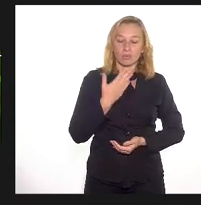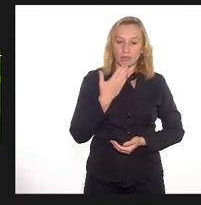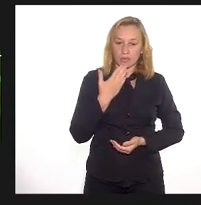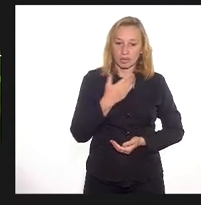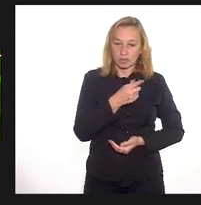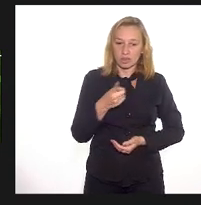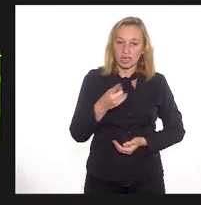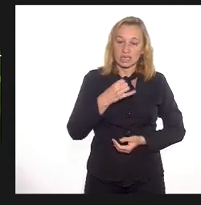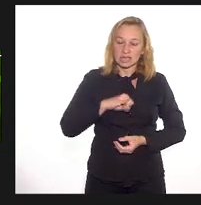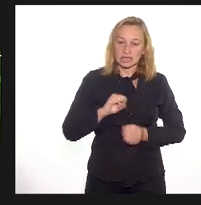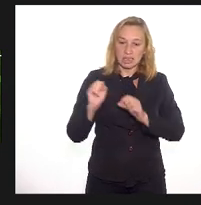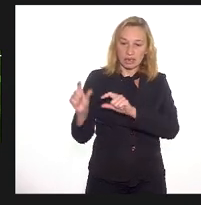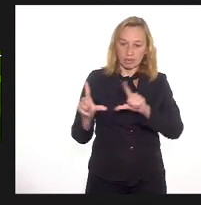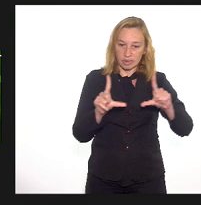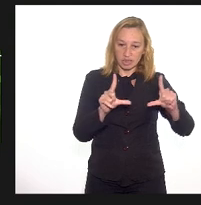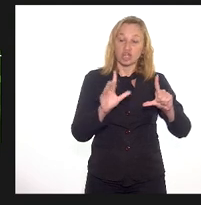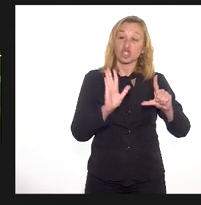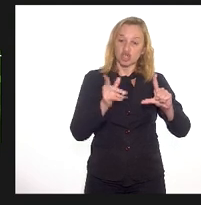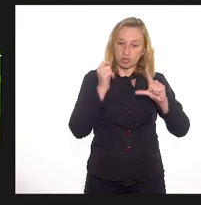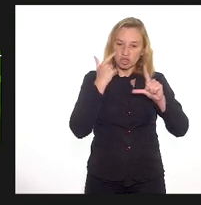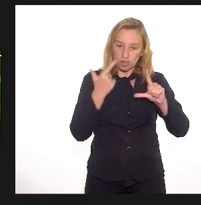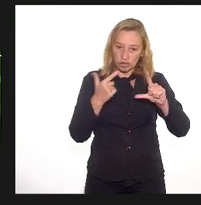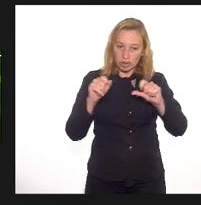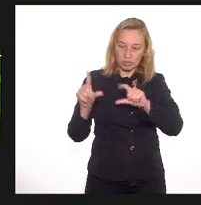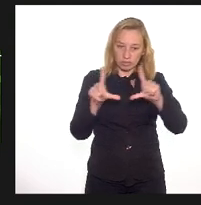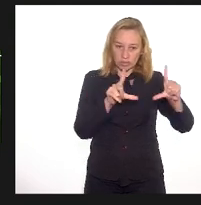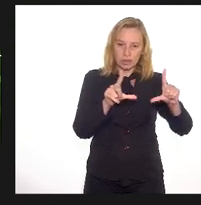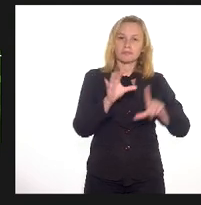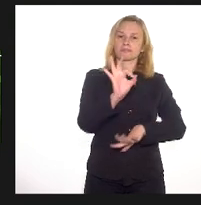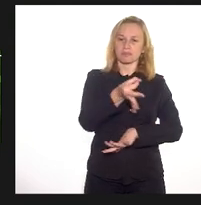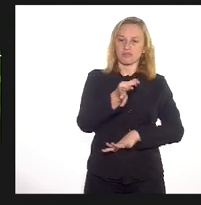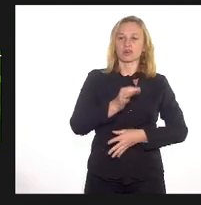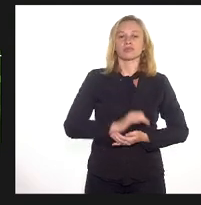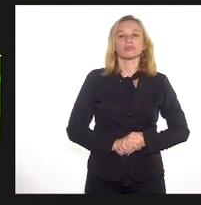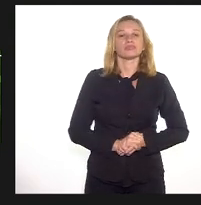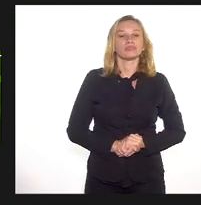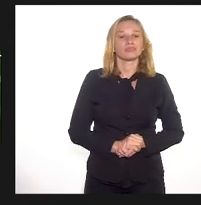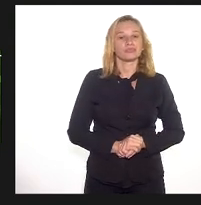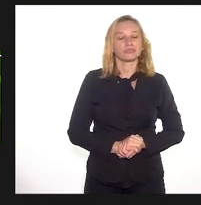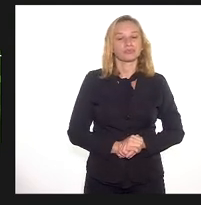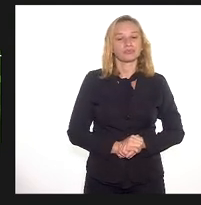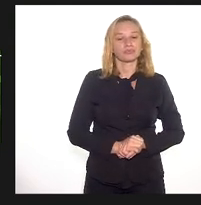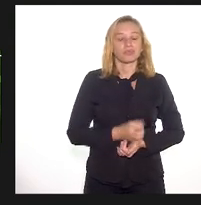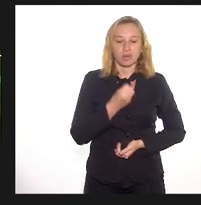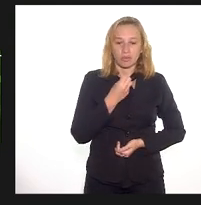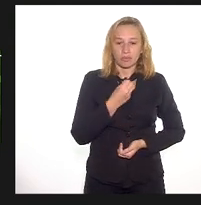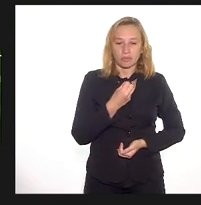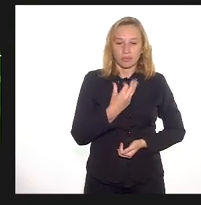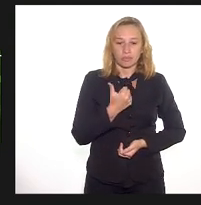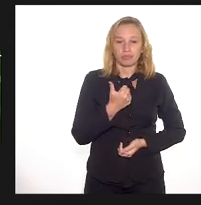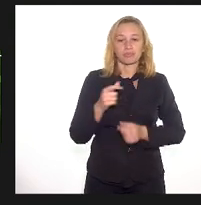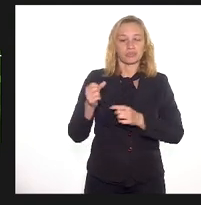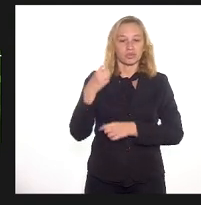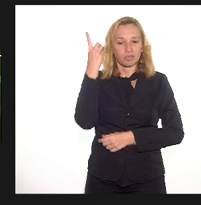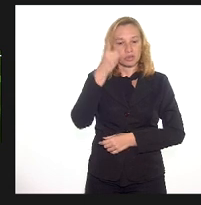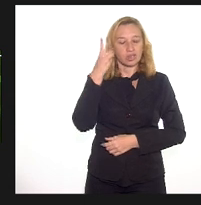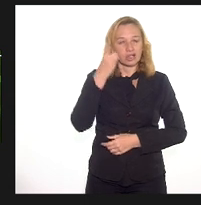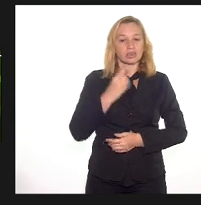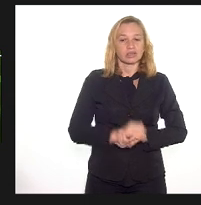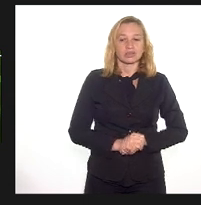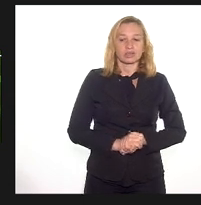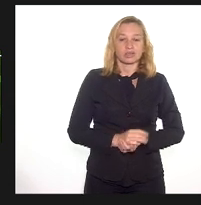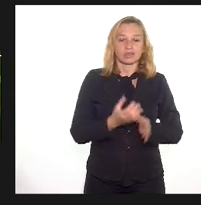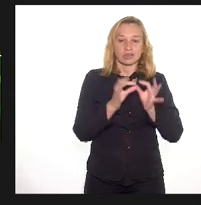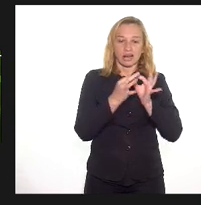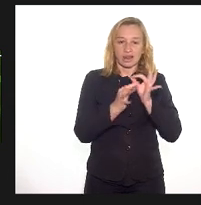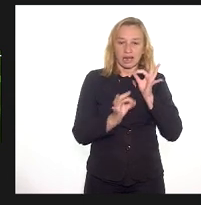a apresentação ela já está sendo visualizada. Perfeitamente. Muito bem, deputado. Então, sem